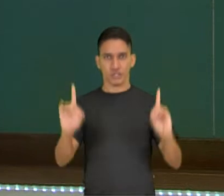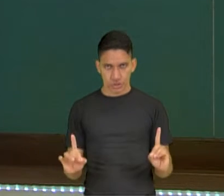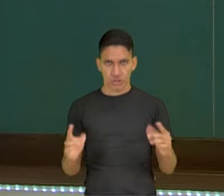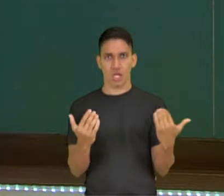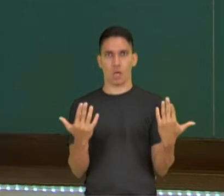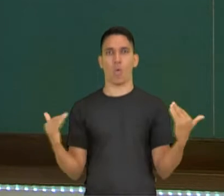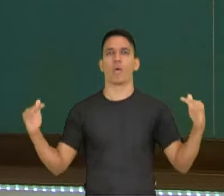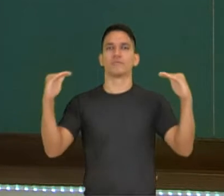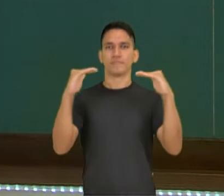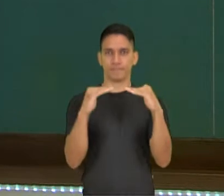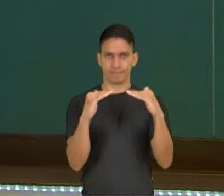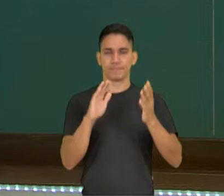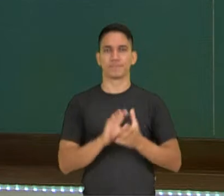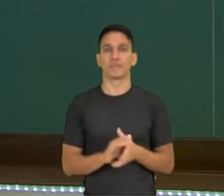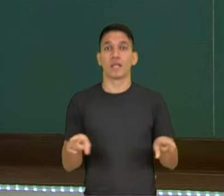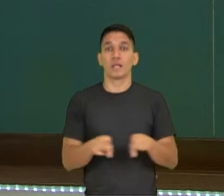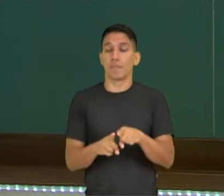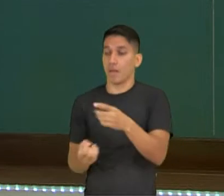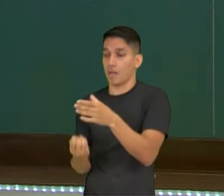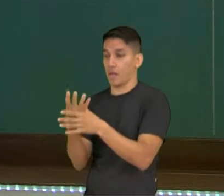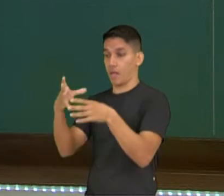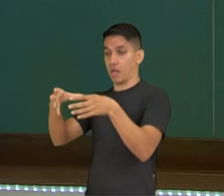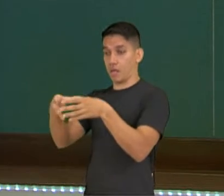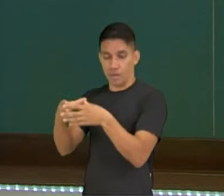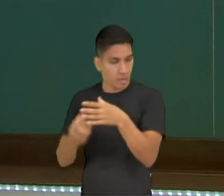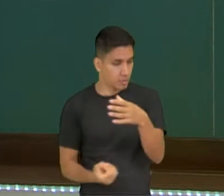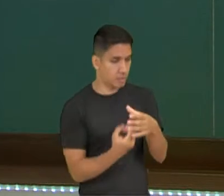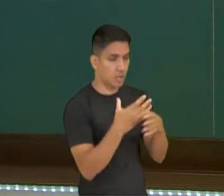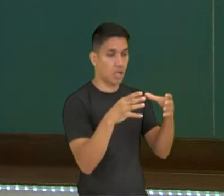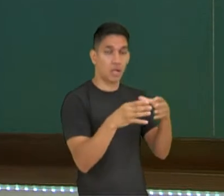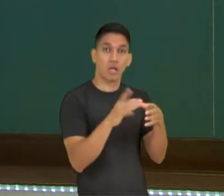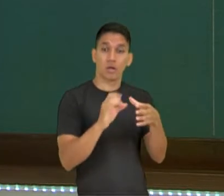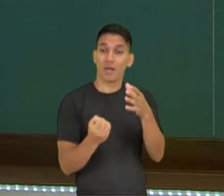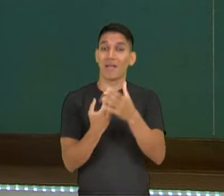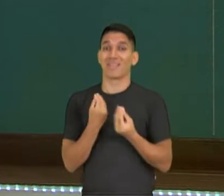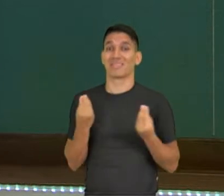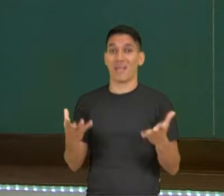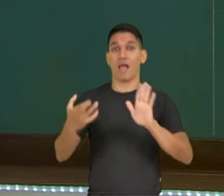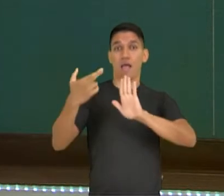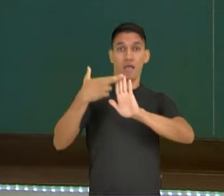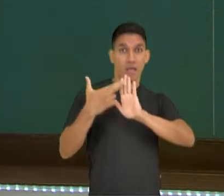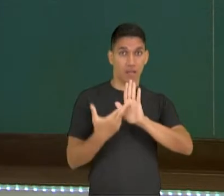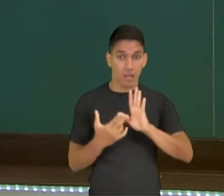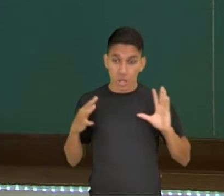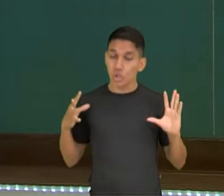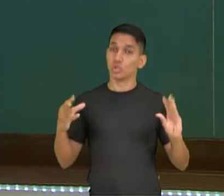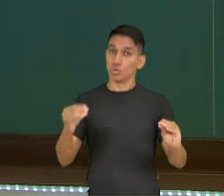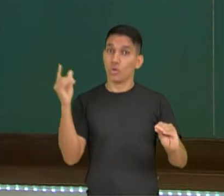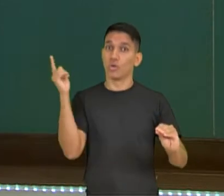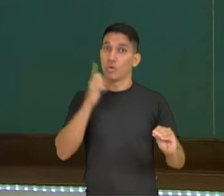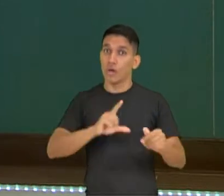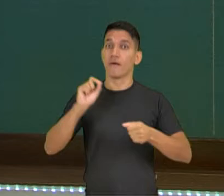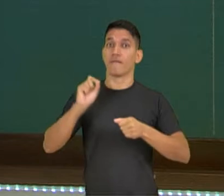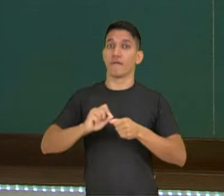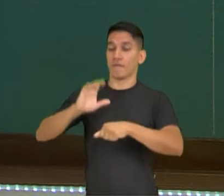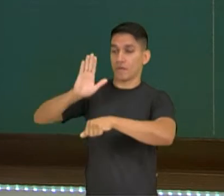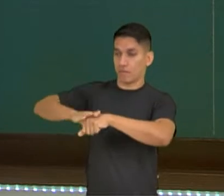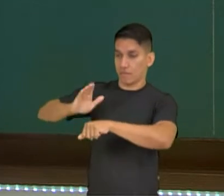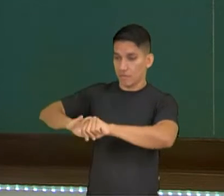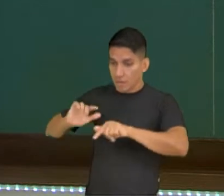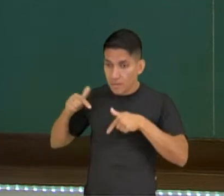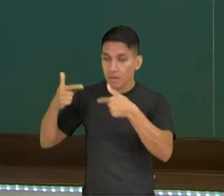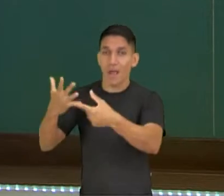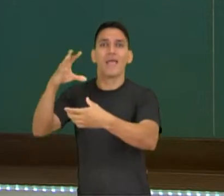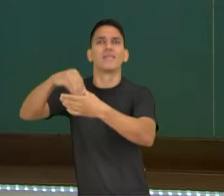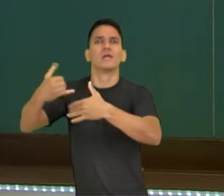iguais. A formação de equipes são acrescentadas regras que permitem que todos os participantes exerçam ações dentro do